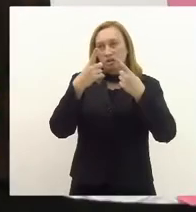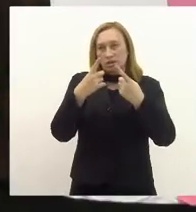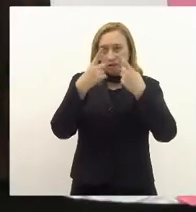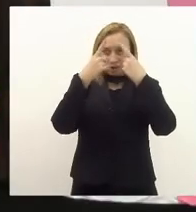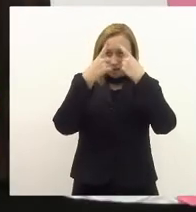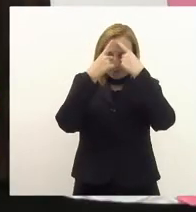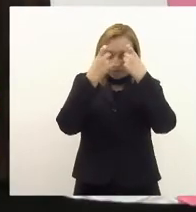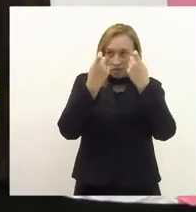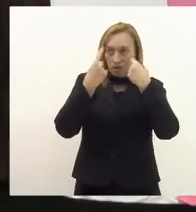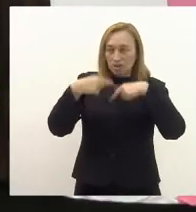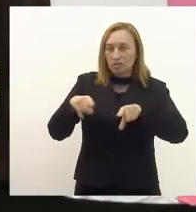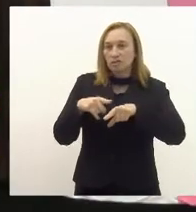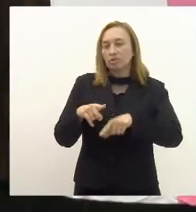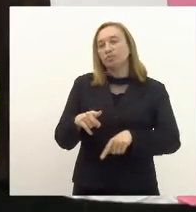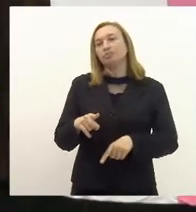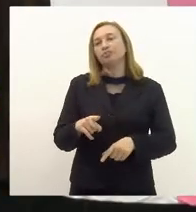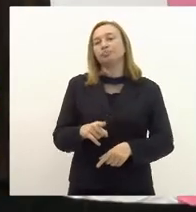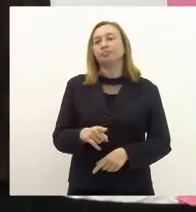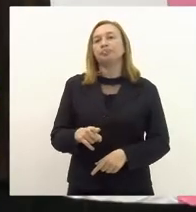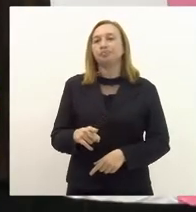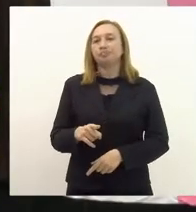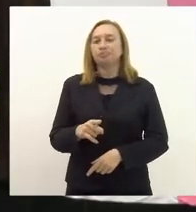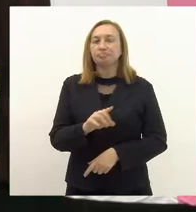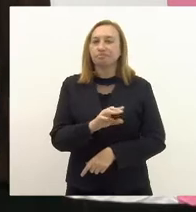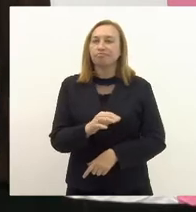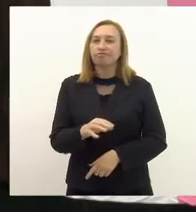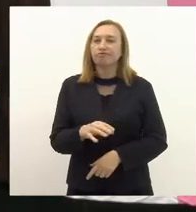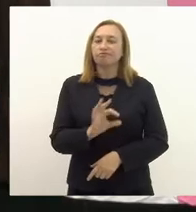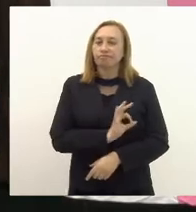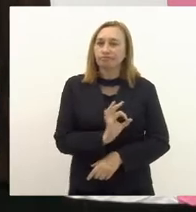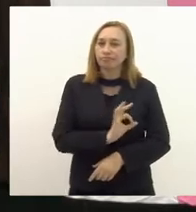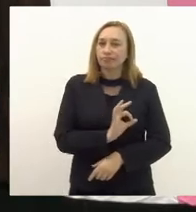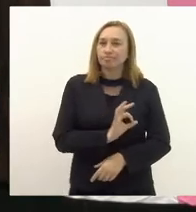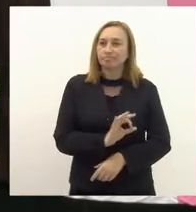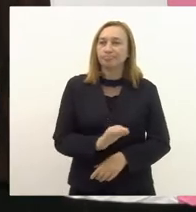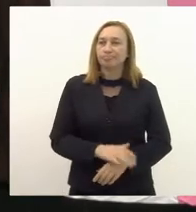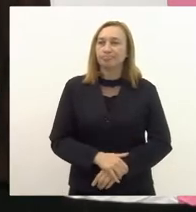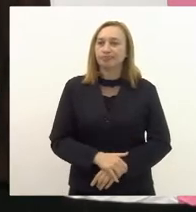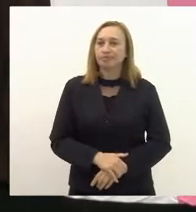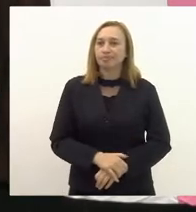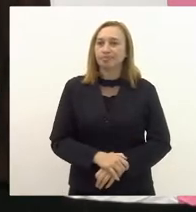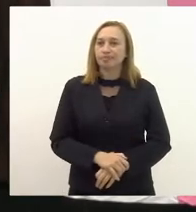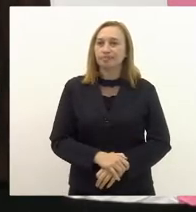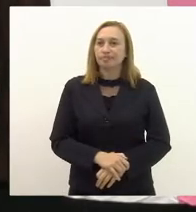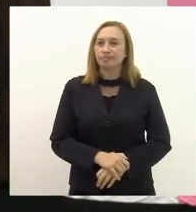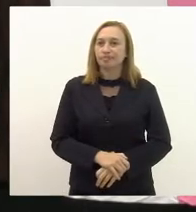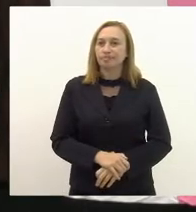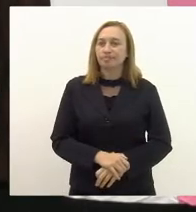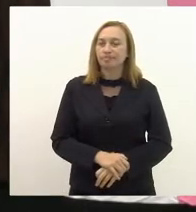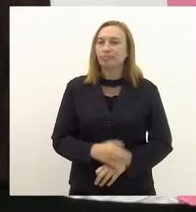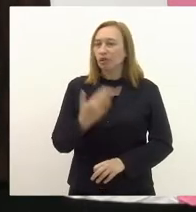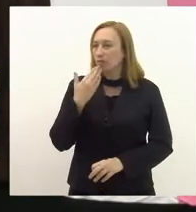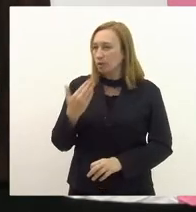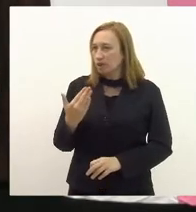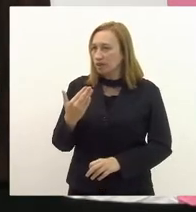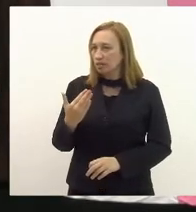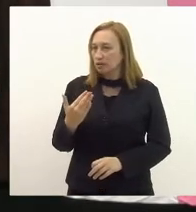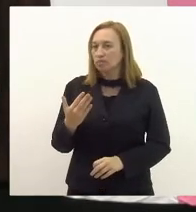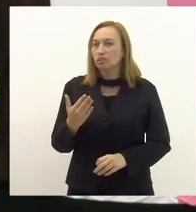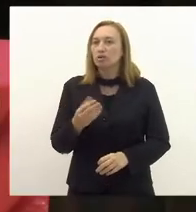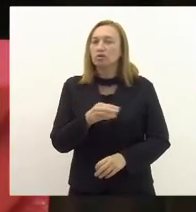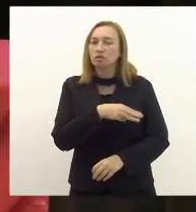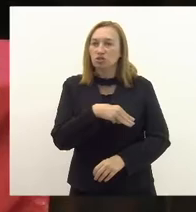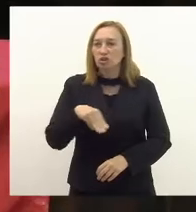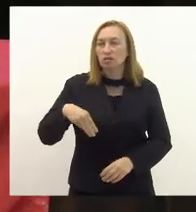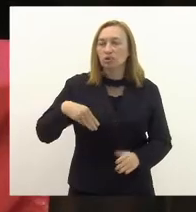operações policiais. Pode aumentar a eficiência com mais transparência, que, aliás, é uma demanda antiga do Ministério Público,